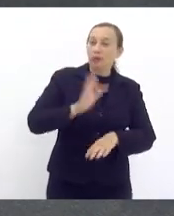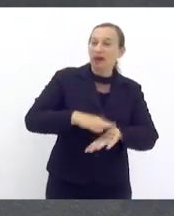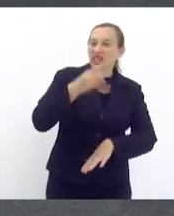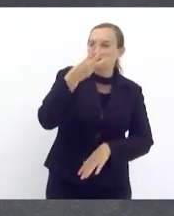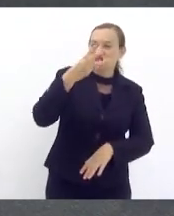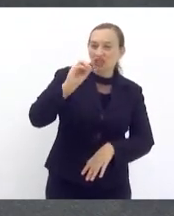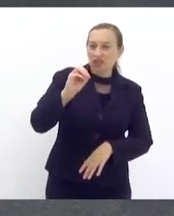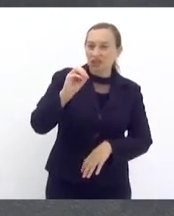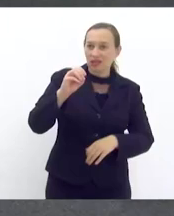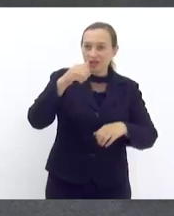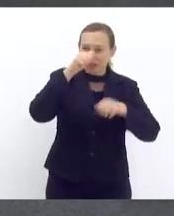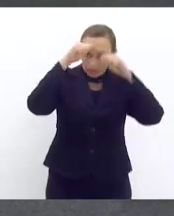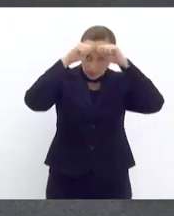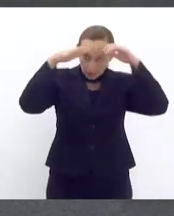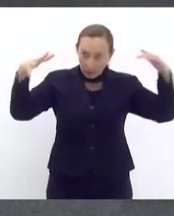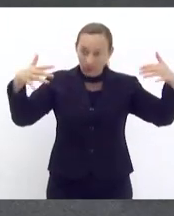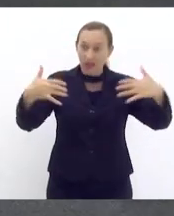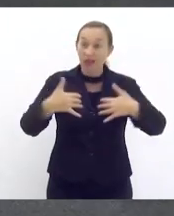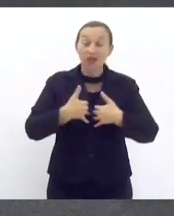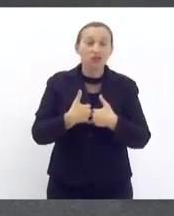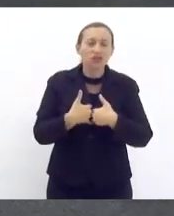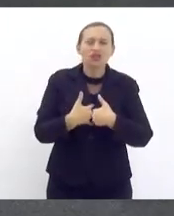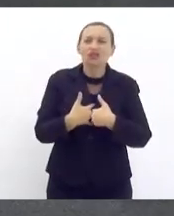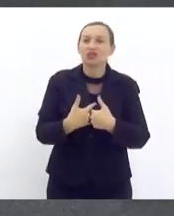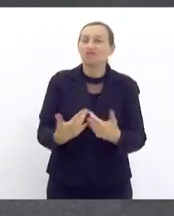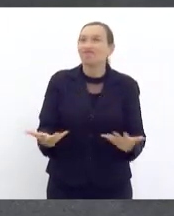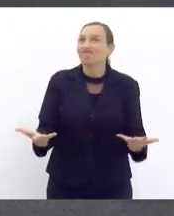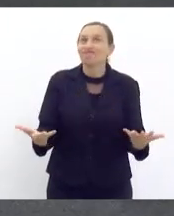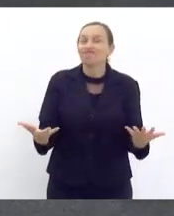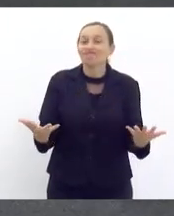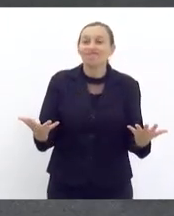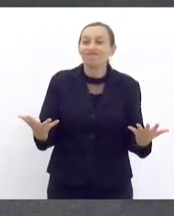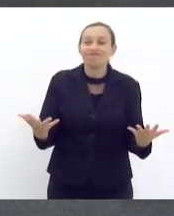autista isso tá trazendo